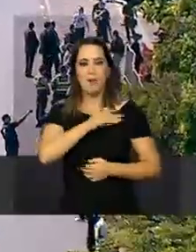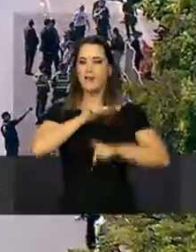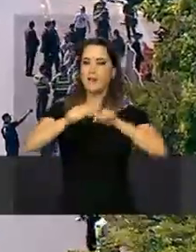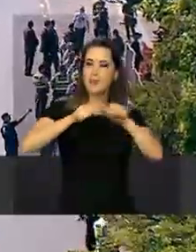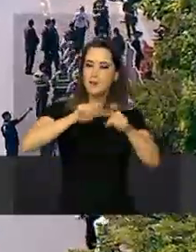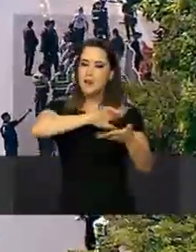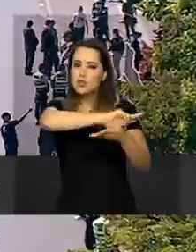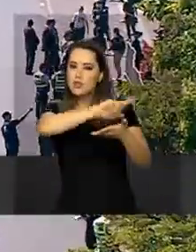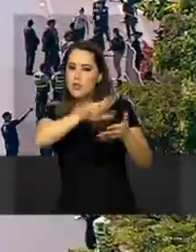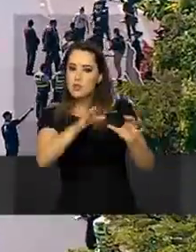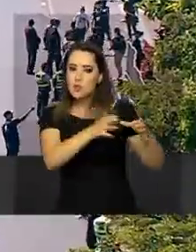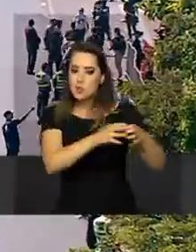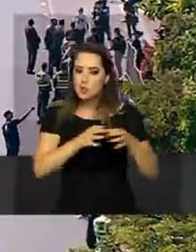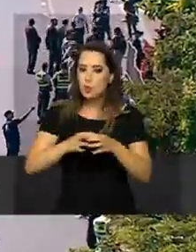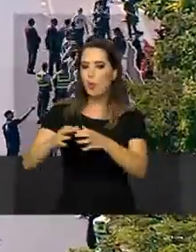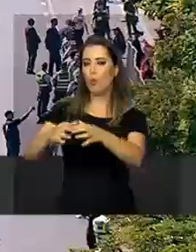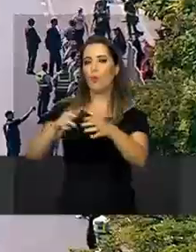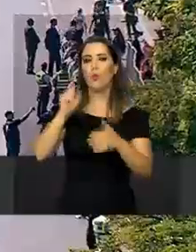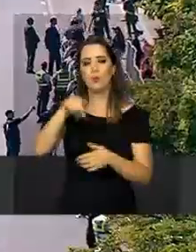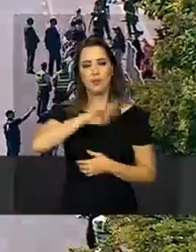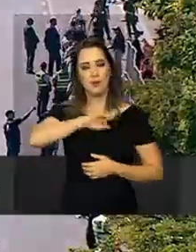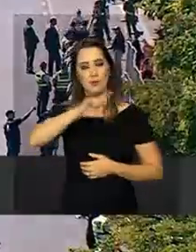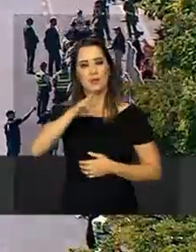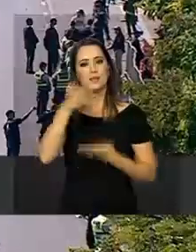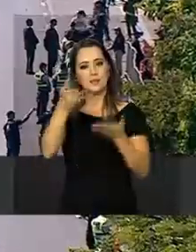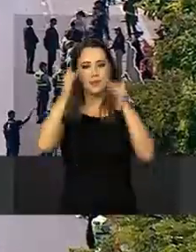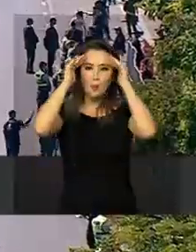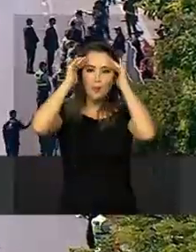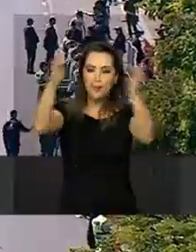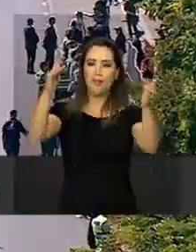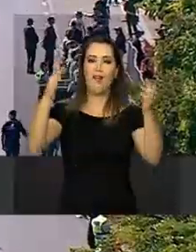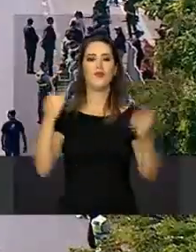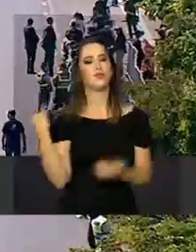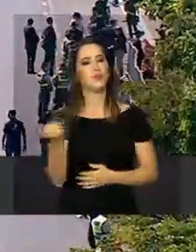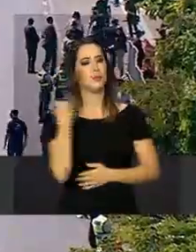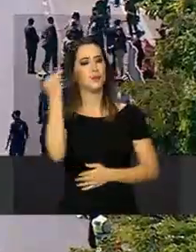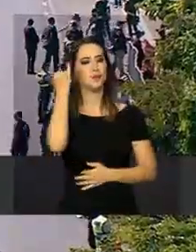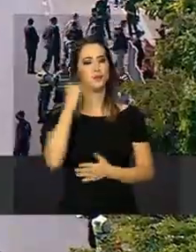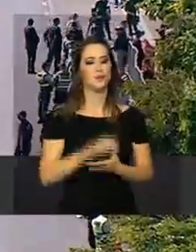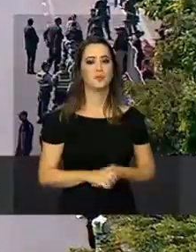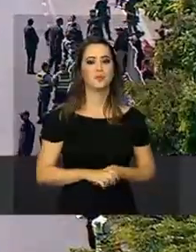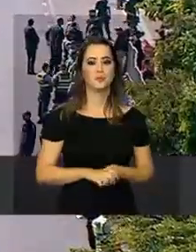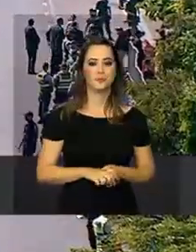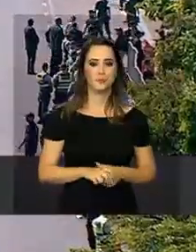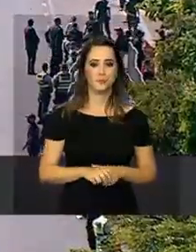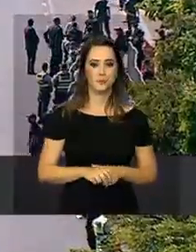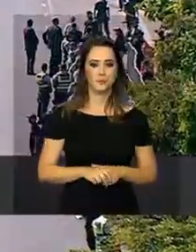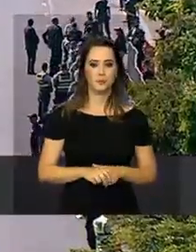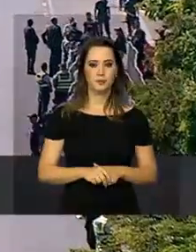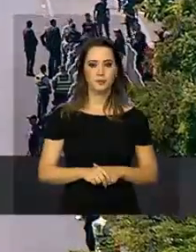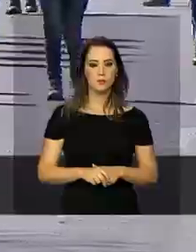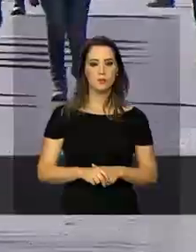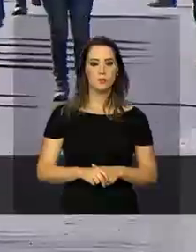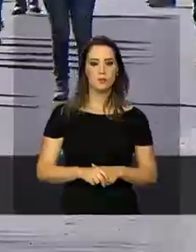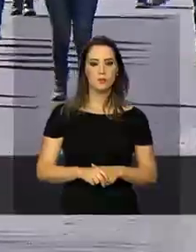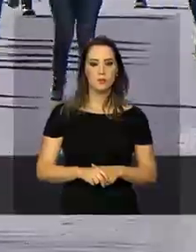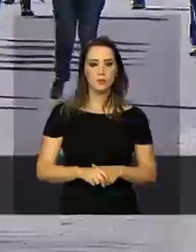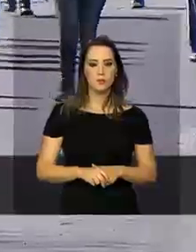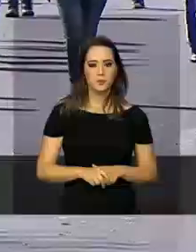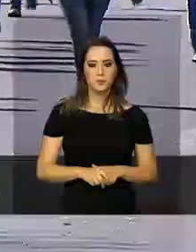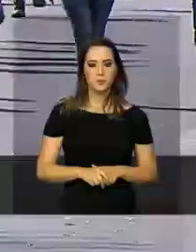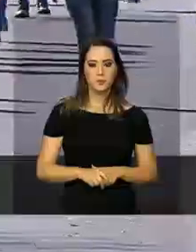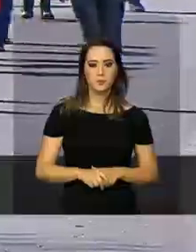em diversas áreas, né? Como representa bem essa homenagem, né? Desfile de 7 de setembro de 2018, uma homenagem